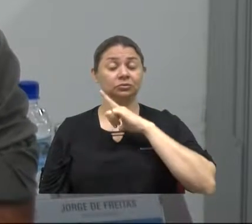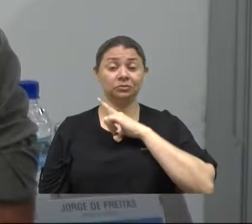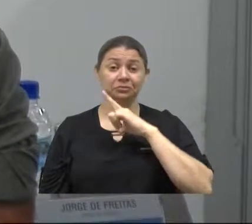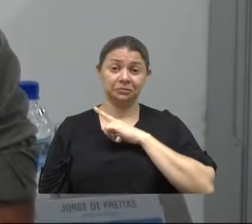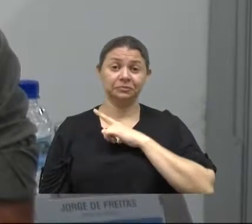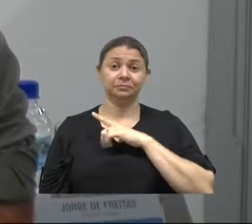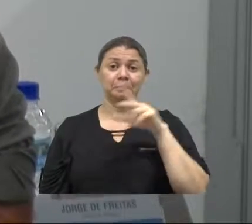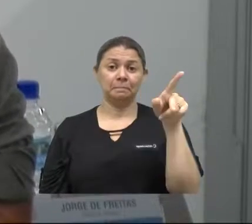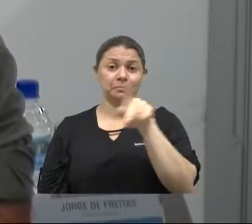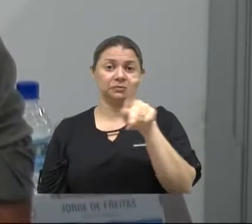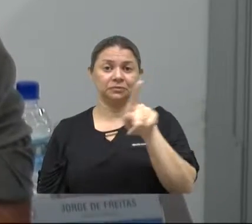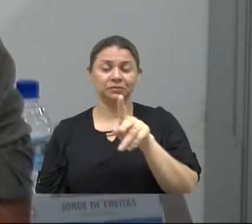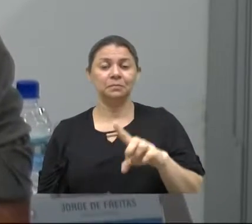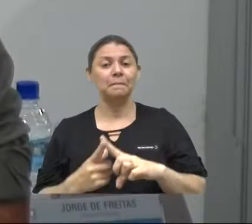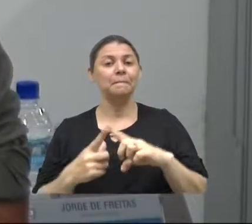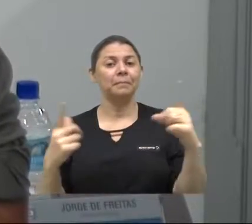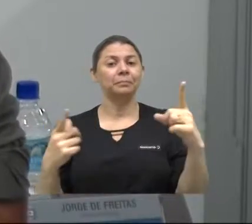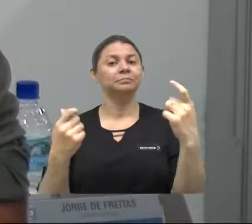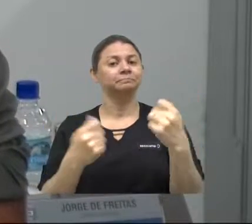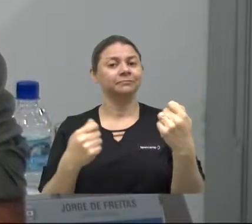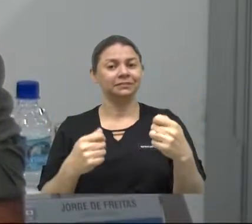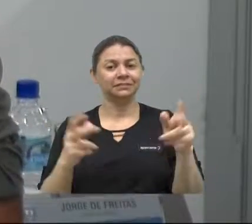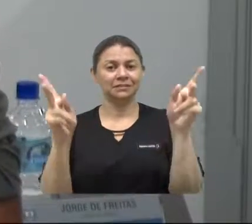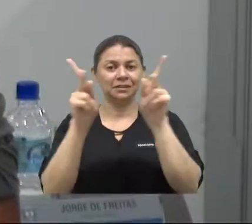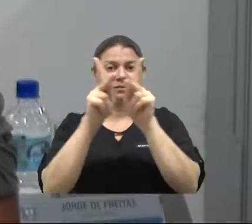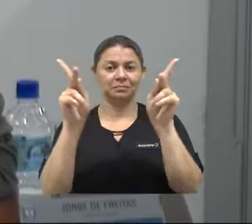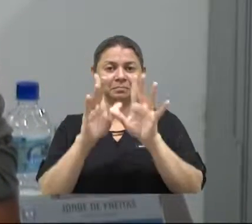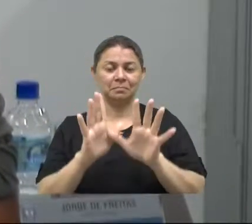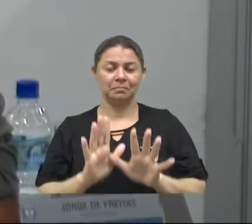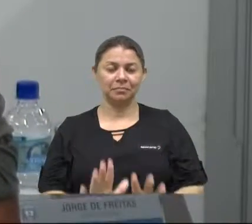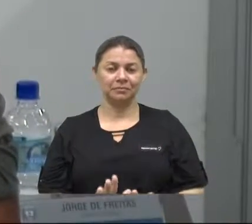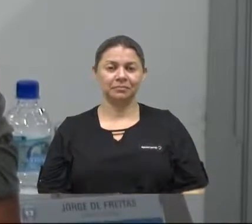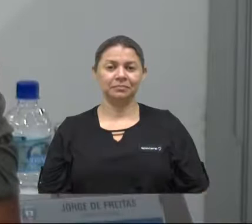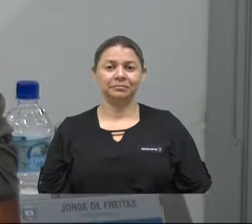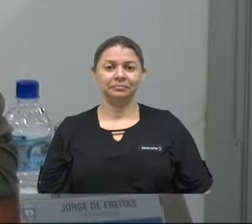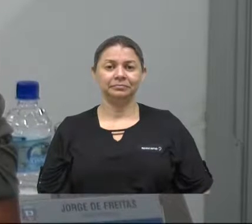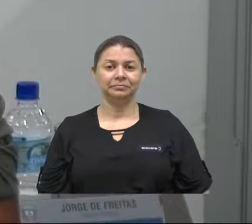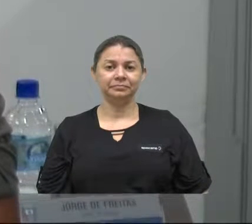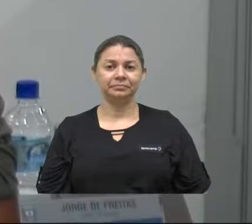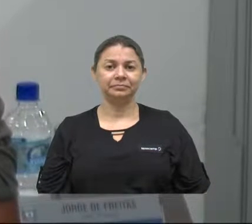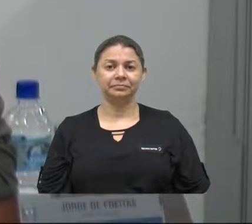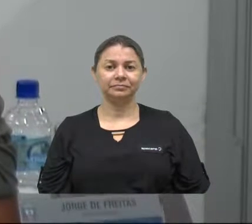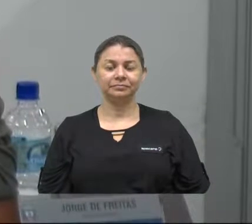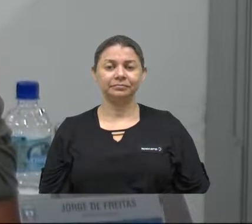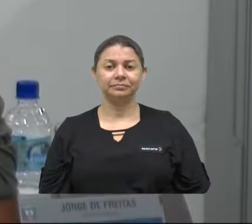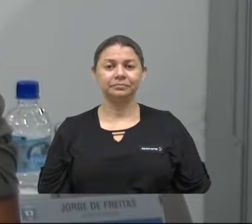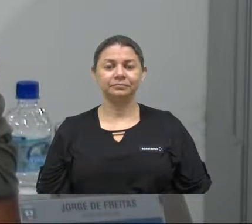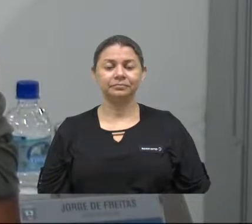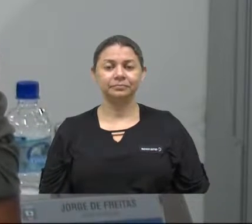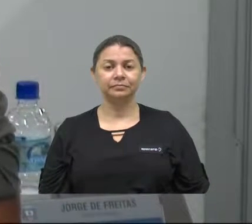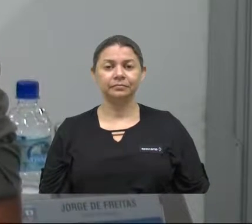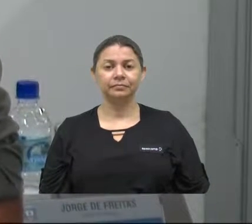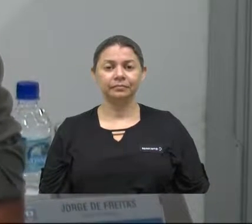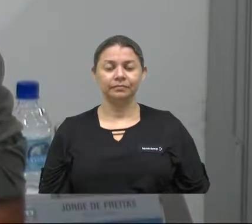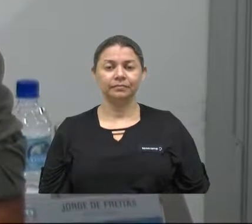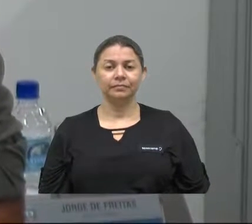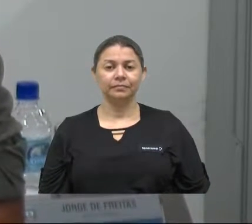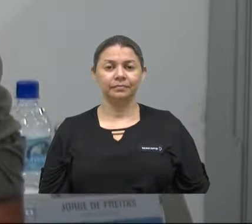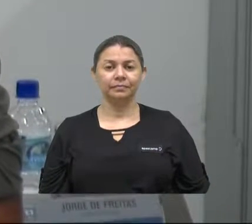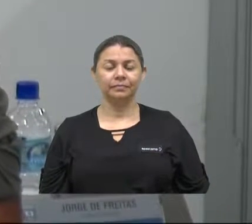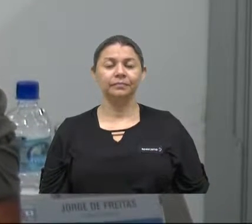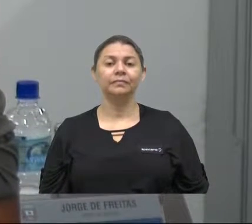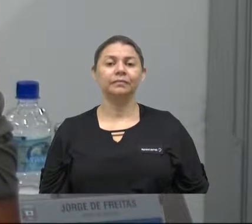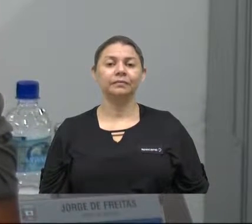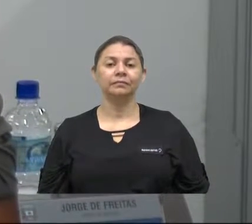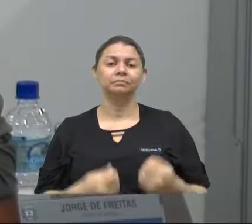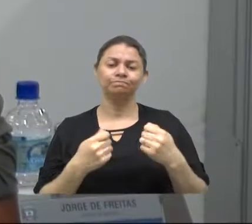presidente. Nós temos um presidente. E que faça jus